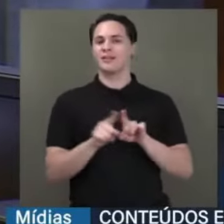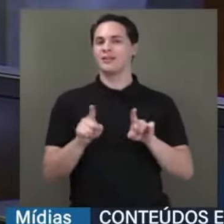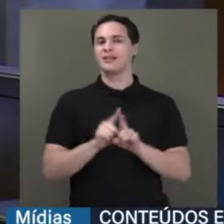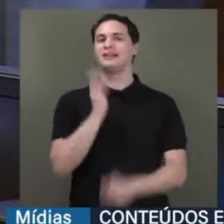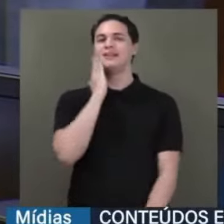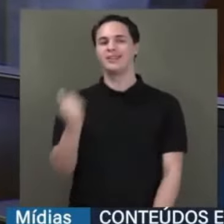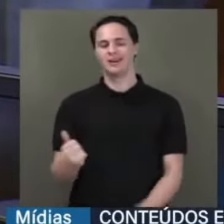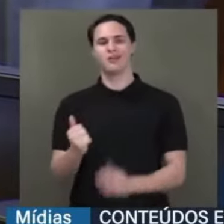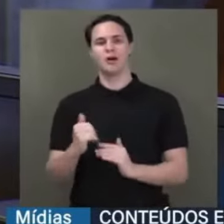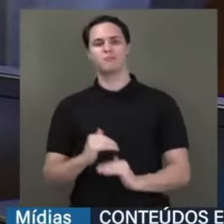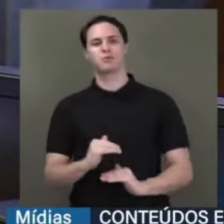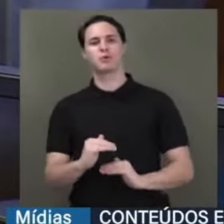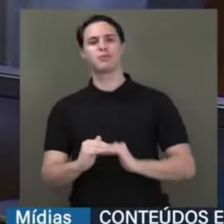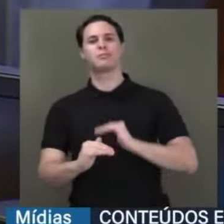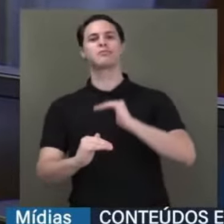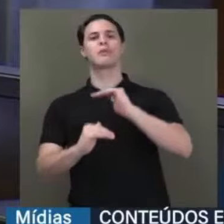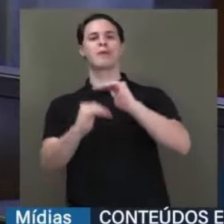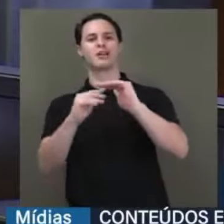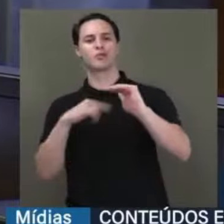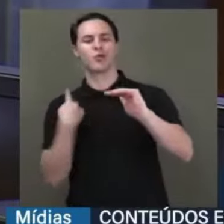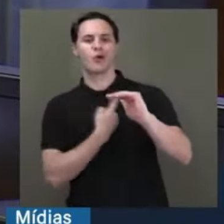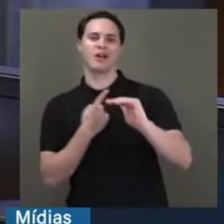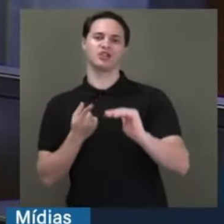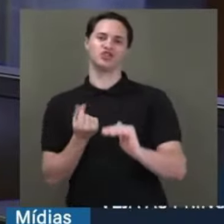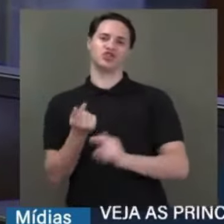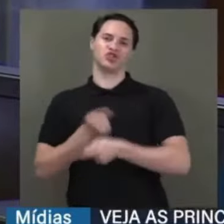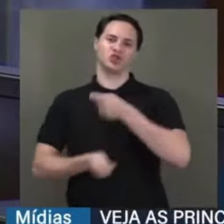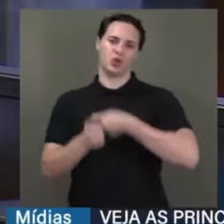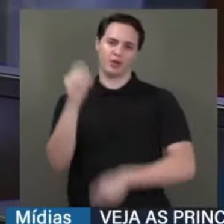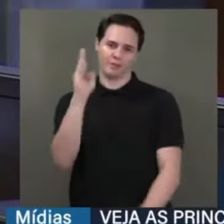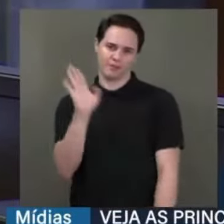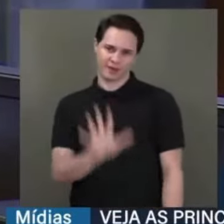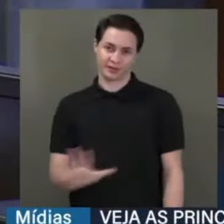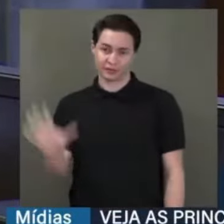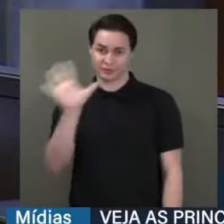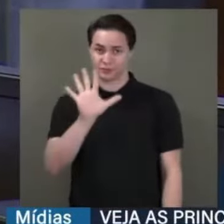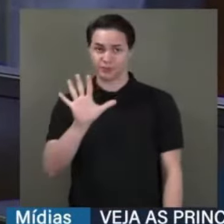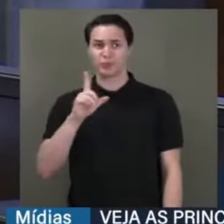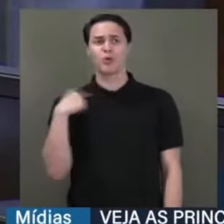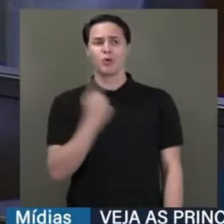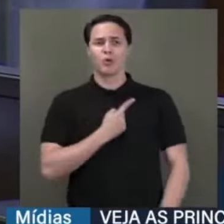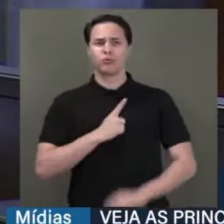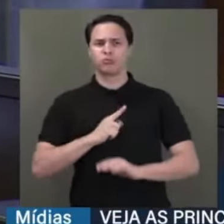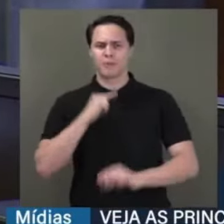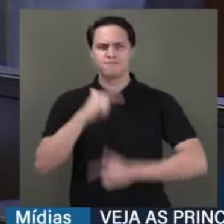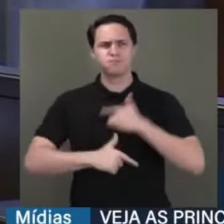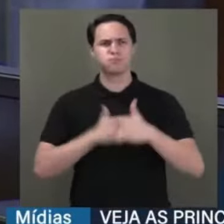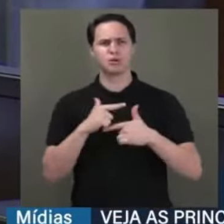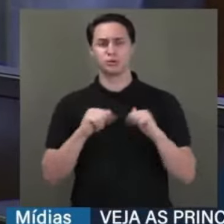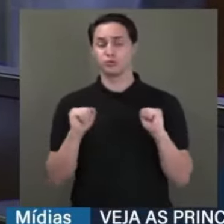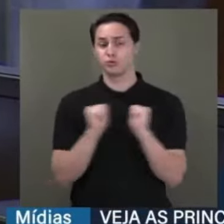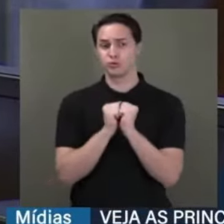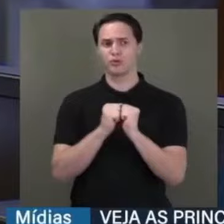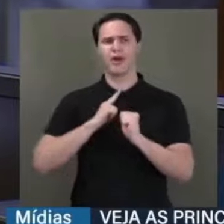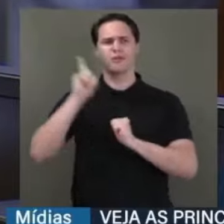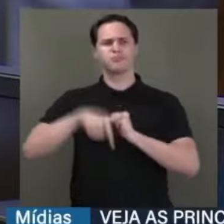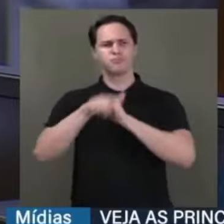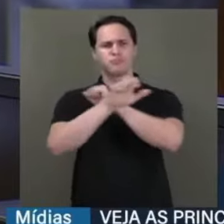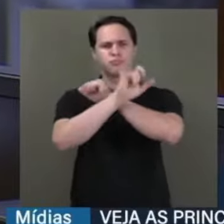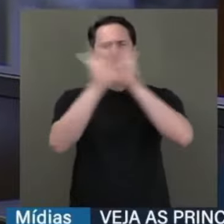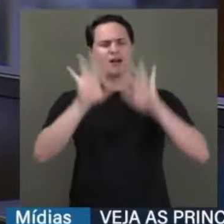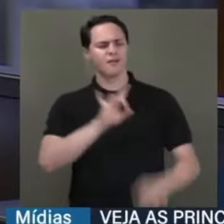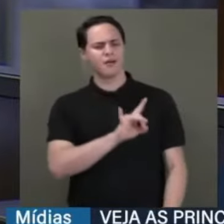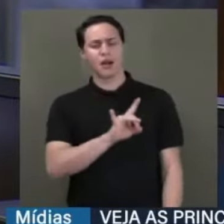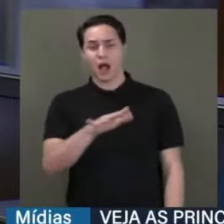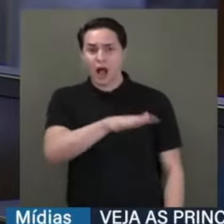progresso socioeconômico Nacional somente a atuação colaborativa transparente e harmônica de cada um